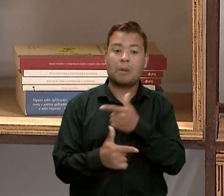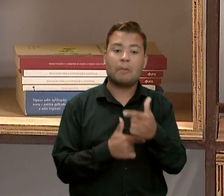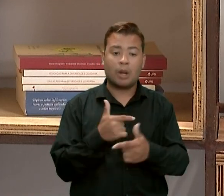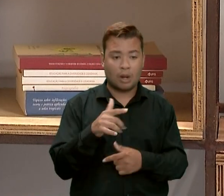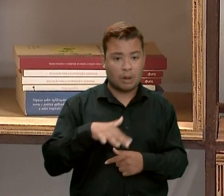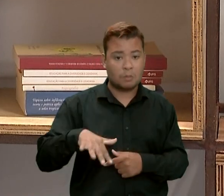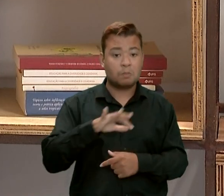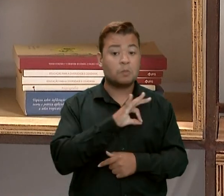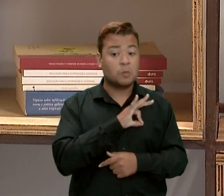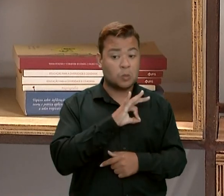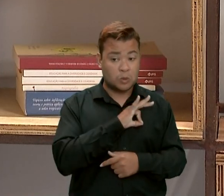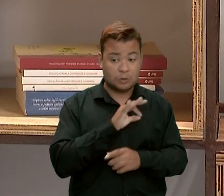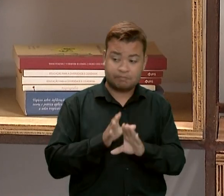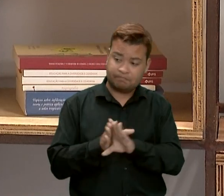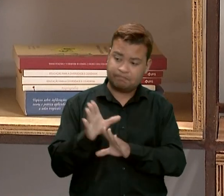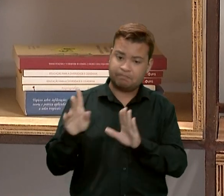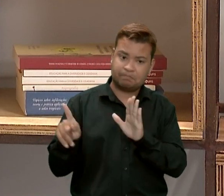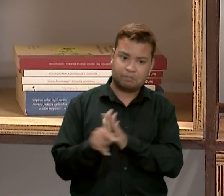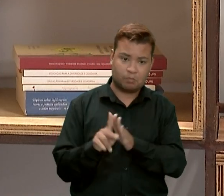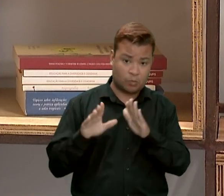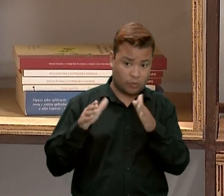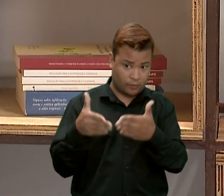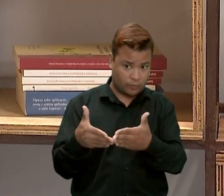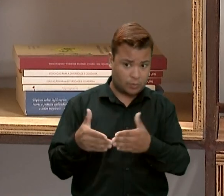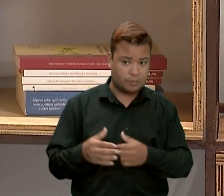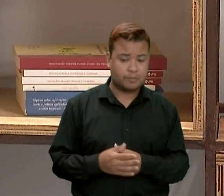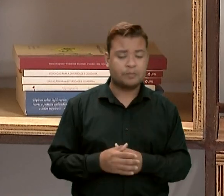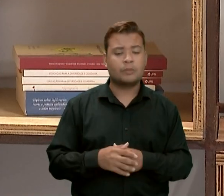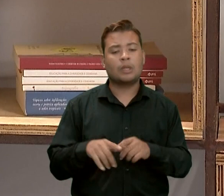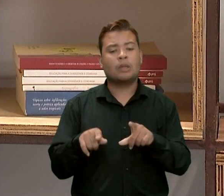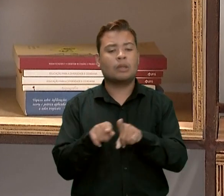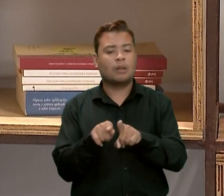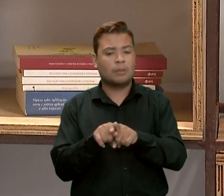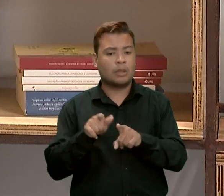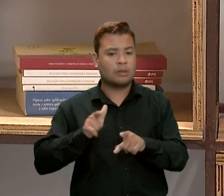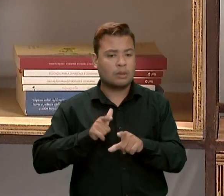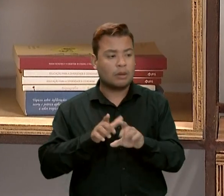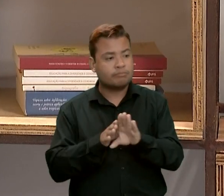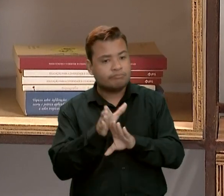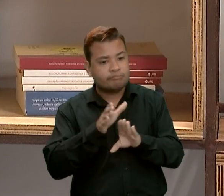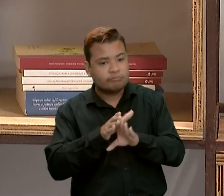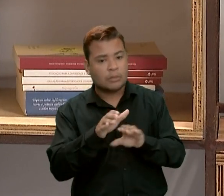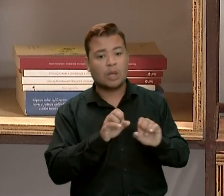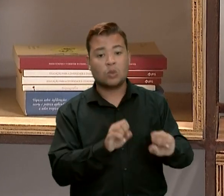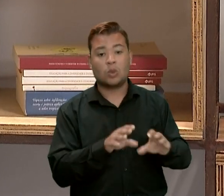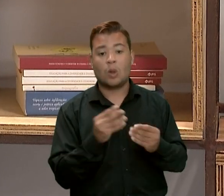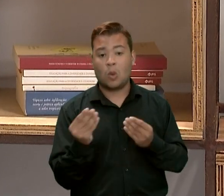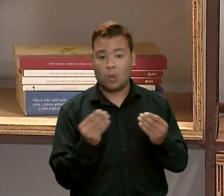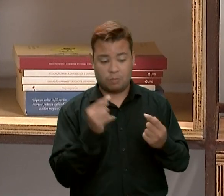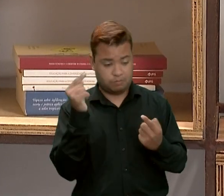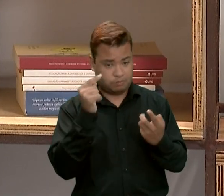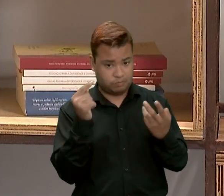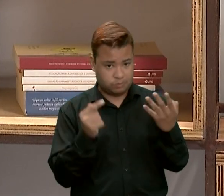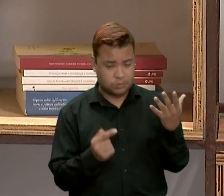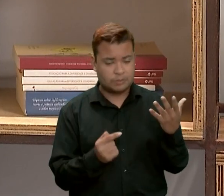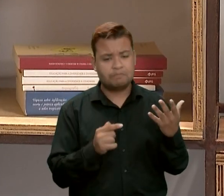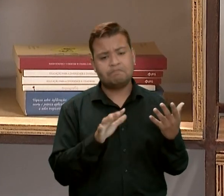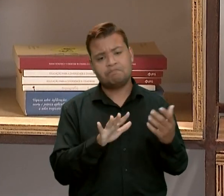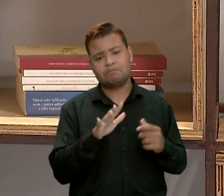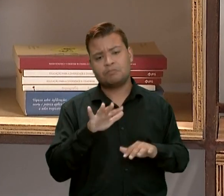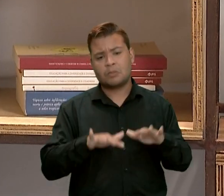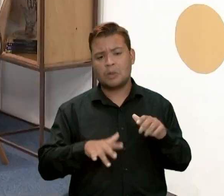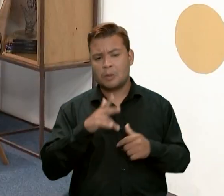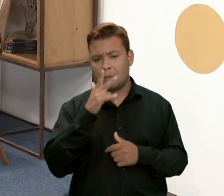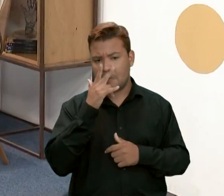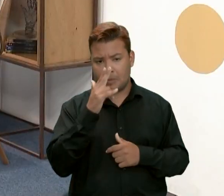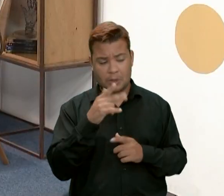polícia, uma situação específica para orientar a educação. E nesse sentido, embora até possa parecer